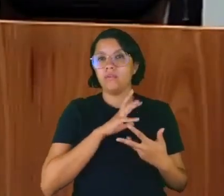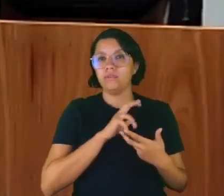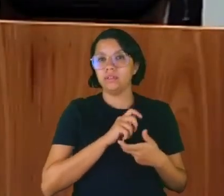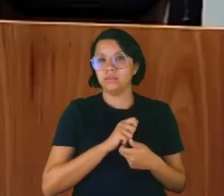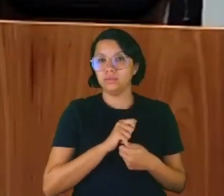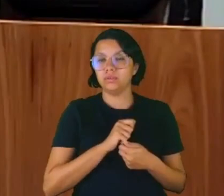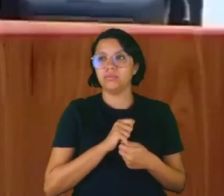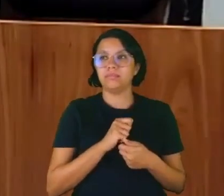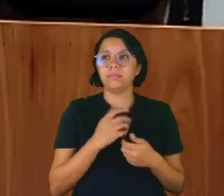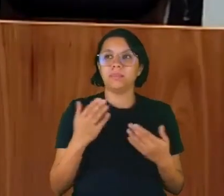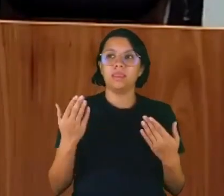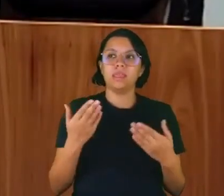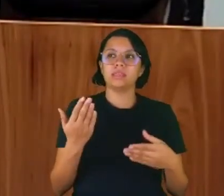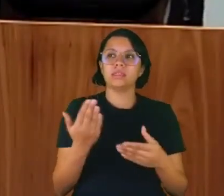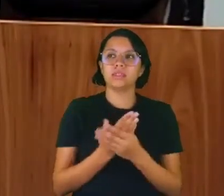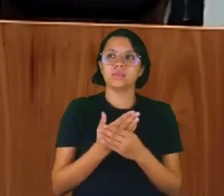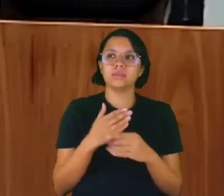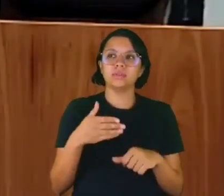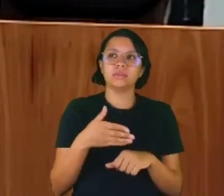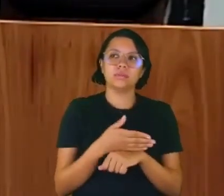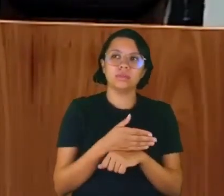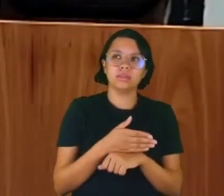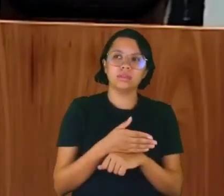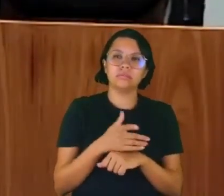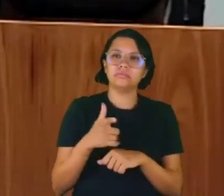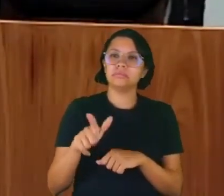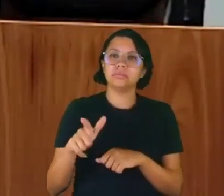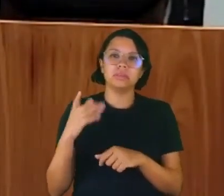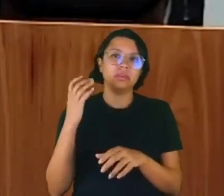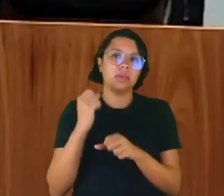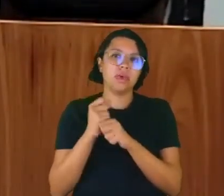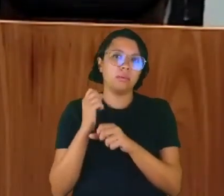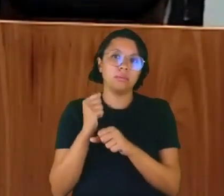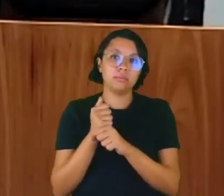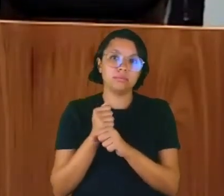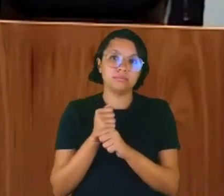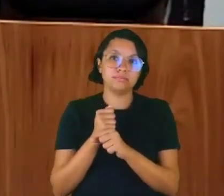E essas ações estão entrando sem cálculos,